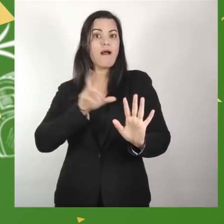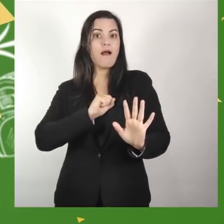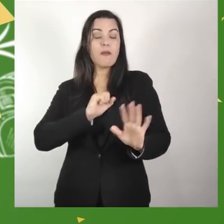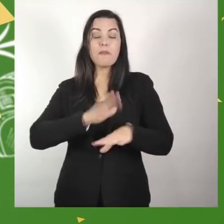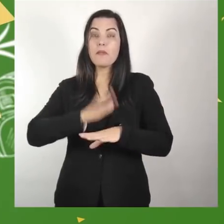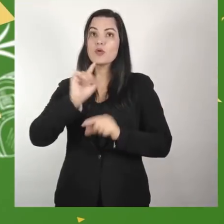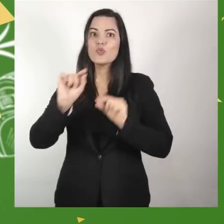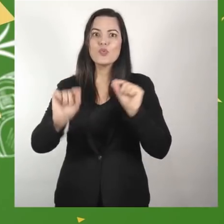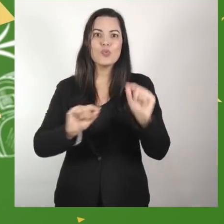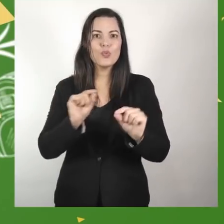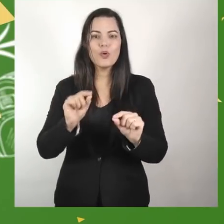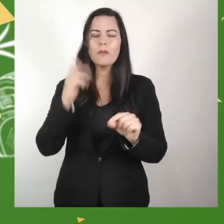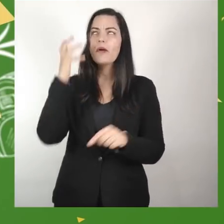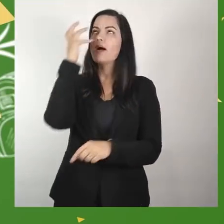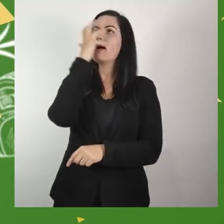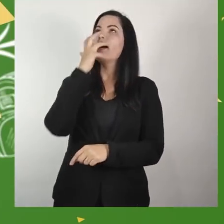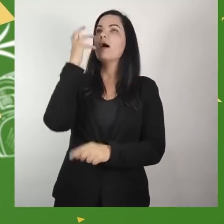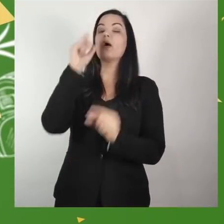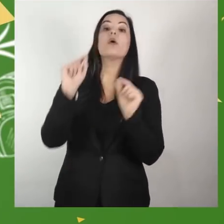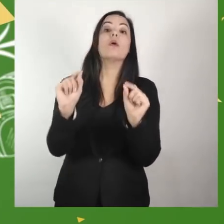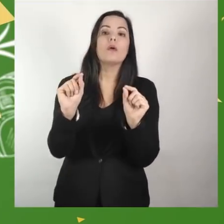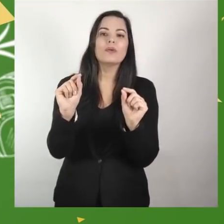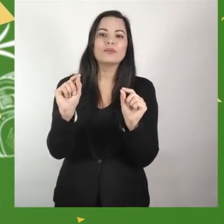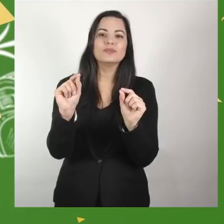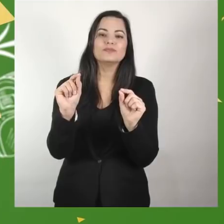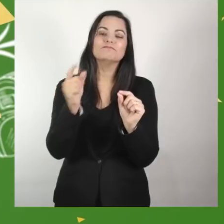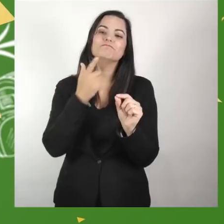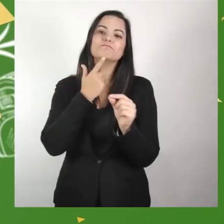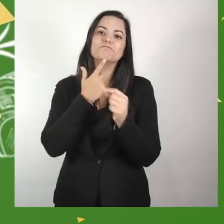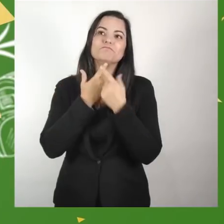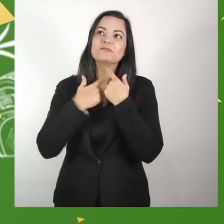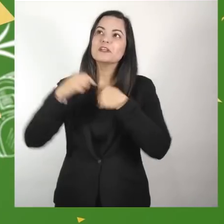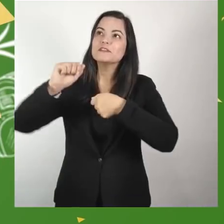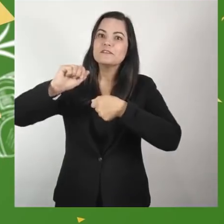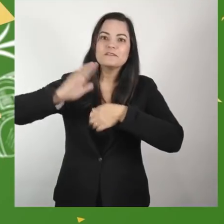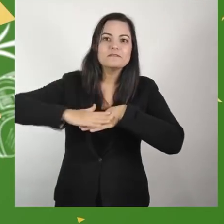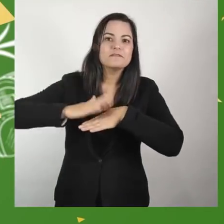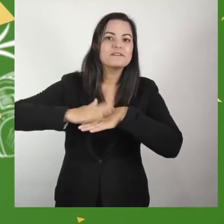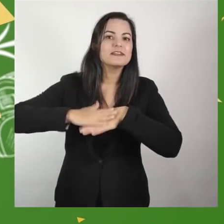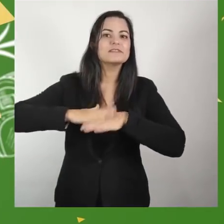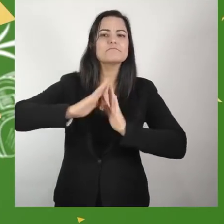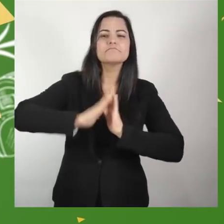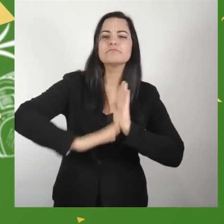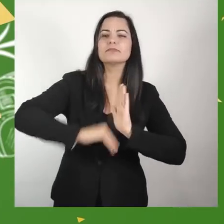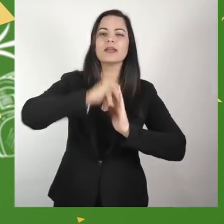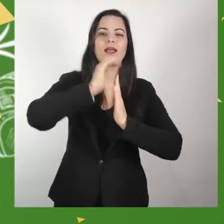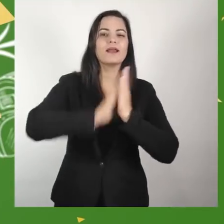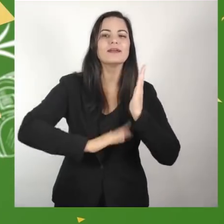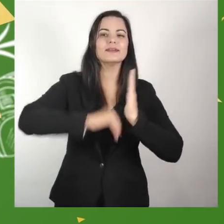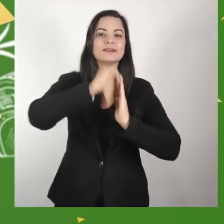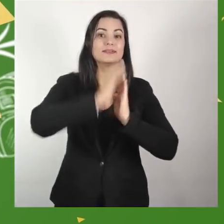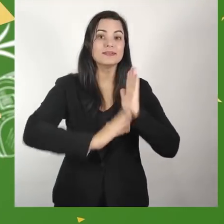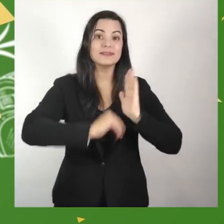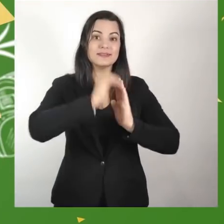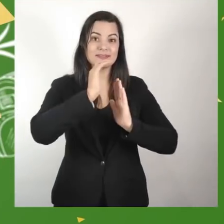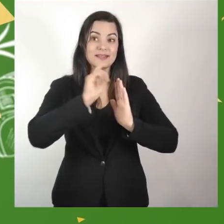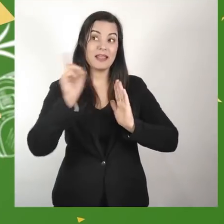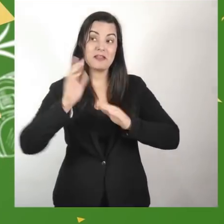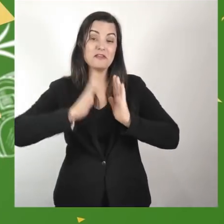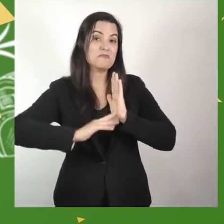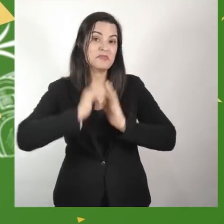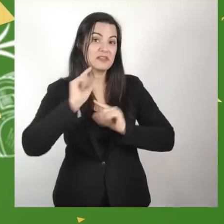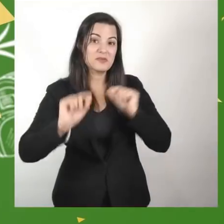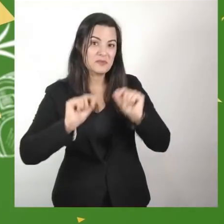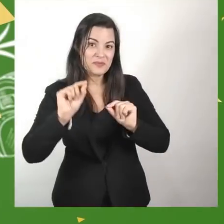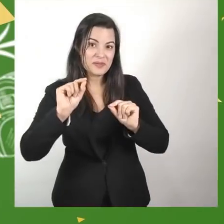a grande paixão dele era realmente fazer as pinturas.